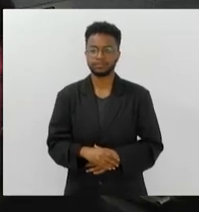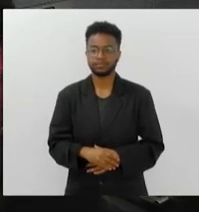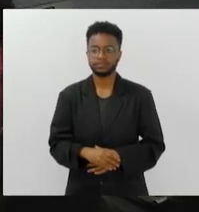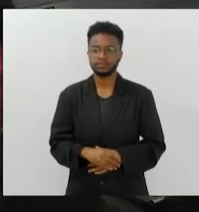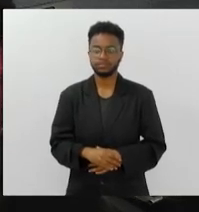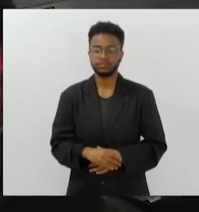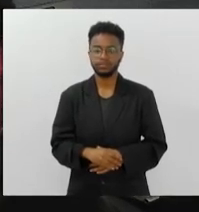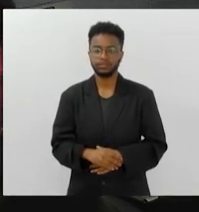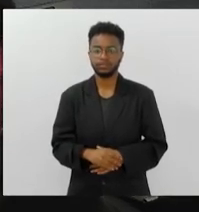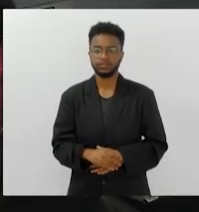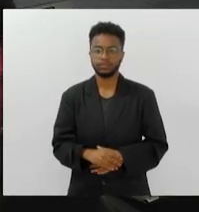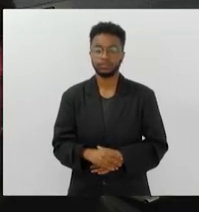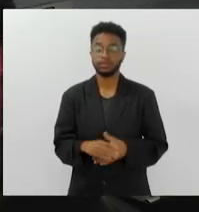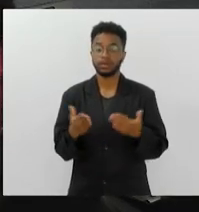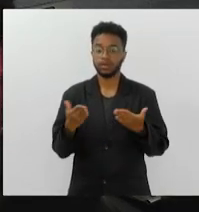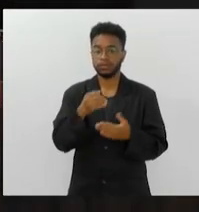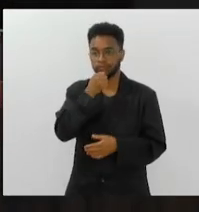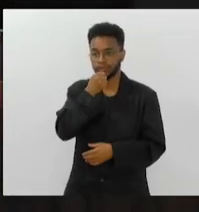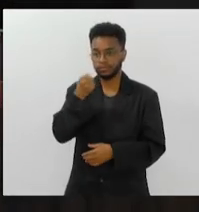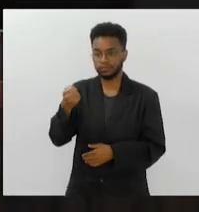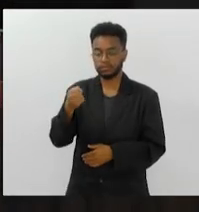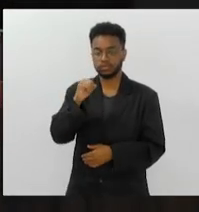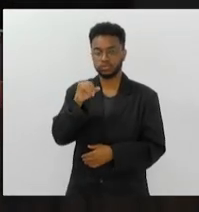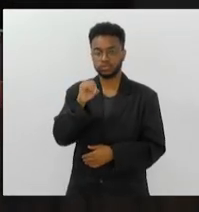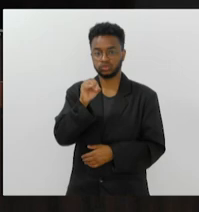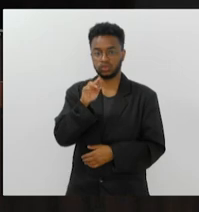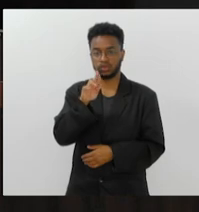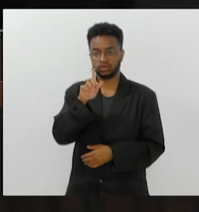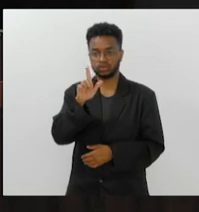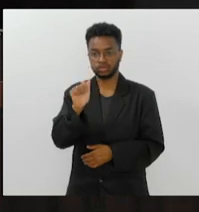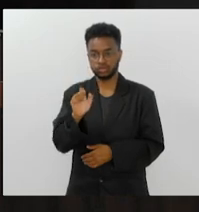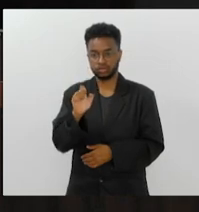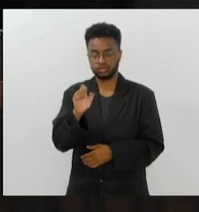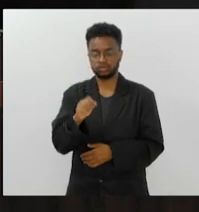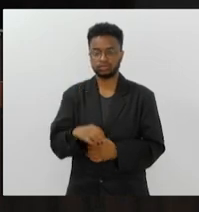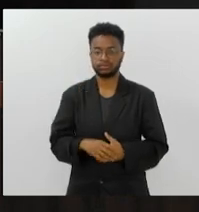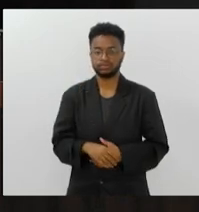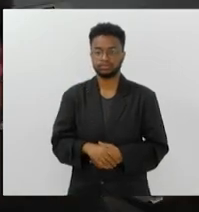Passa a palavra para o doutor Jorge Antônio Paes Lopes.